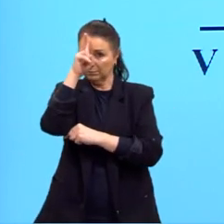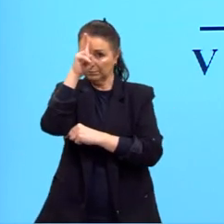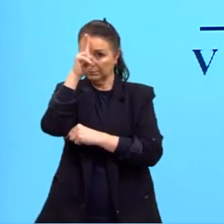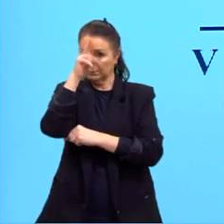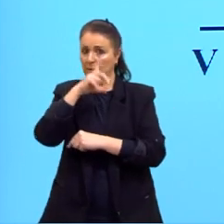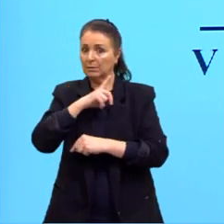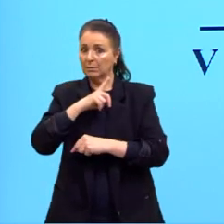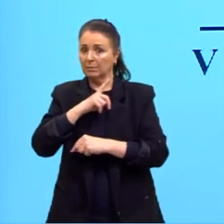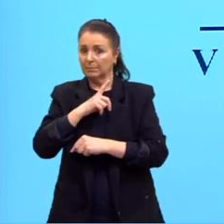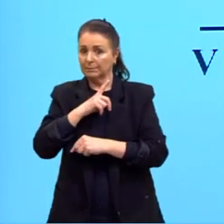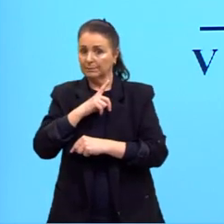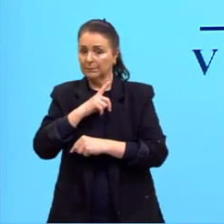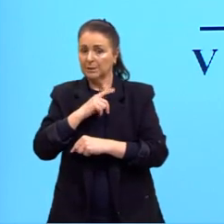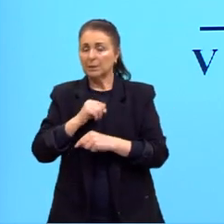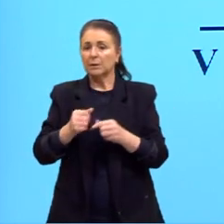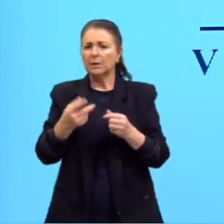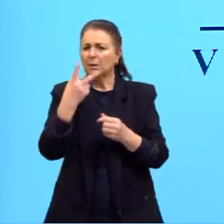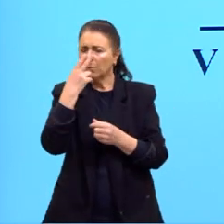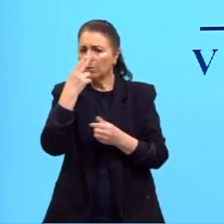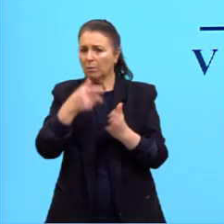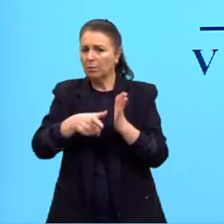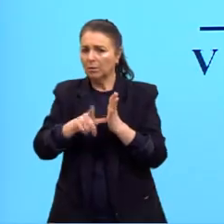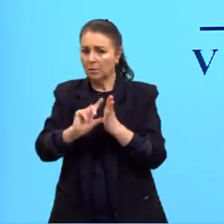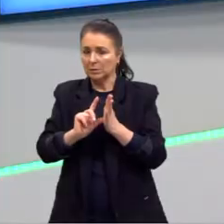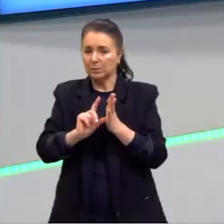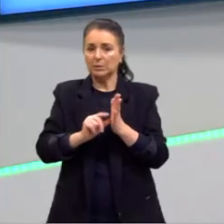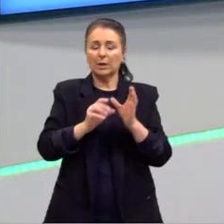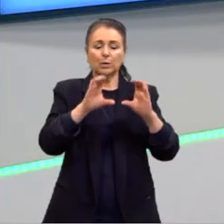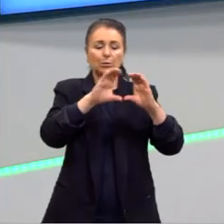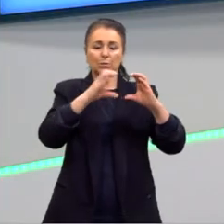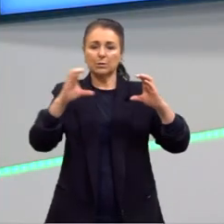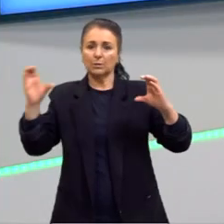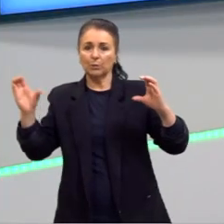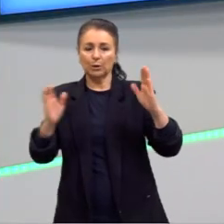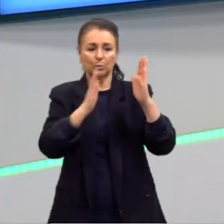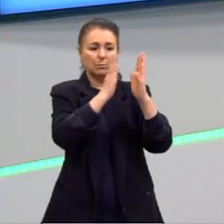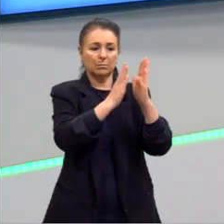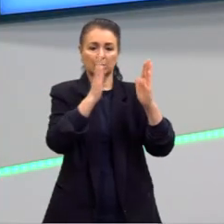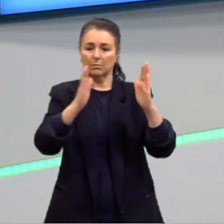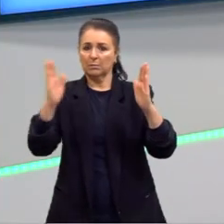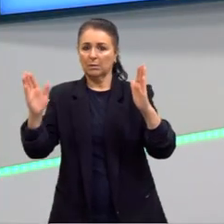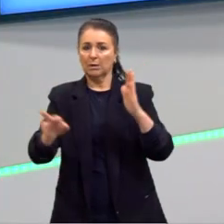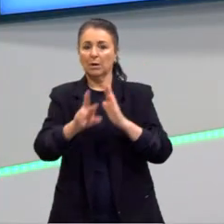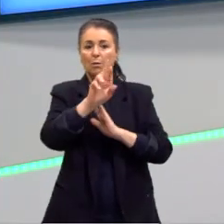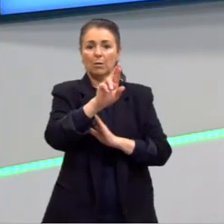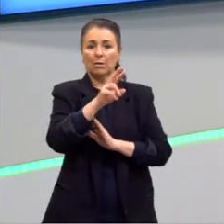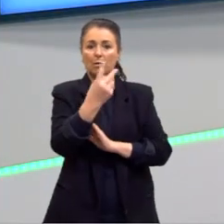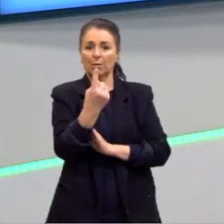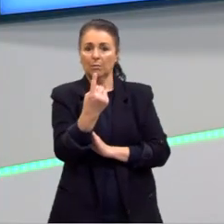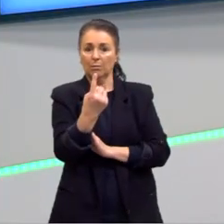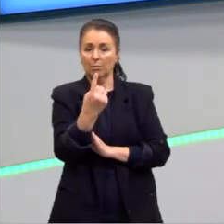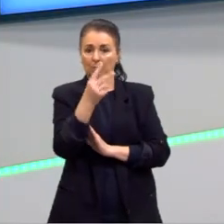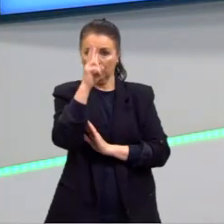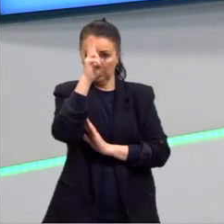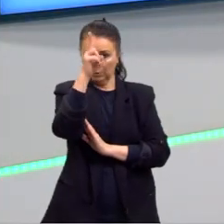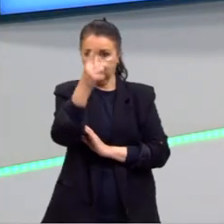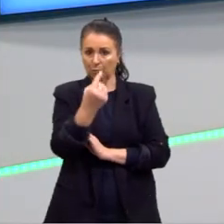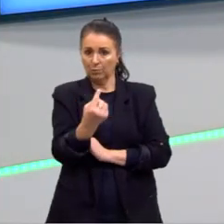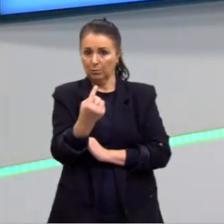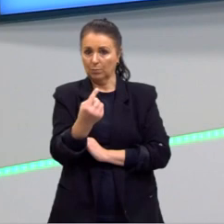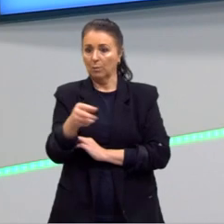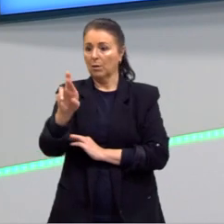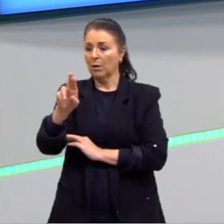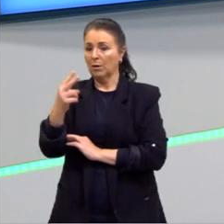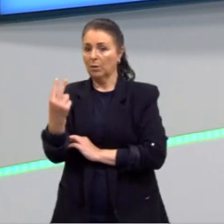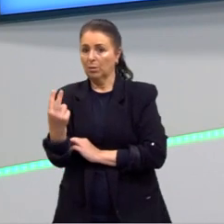aplicada como aconteceu aconteceu lá no circuito em série né então em cima do R1 a gente tem uma atenção um em